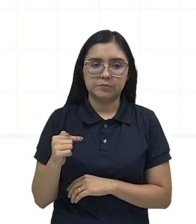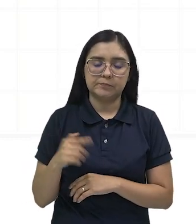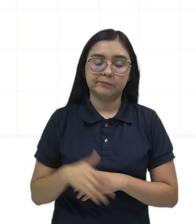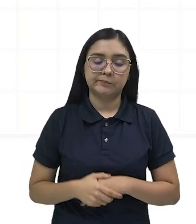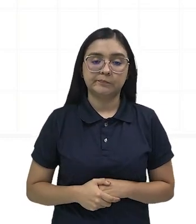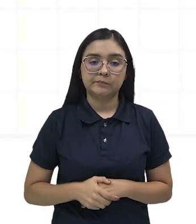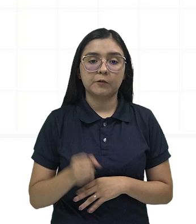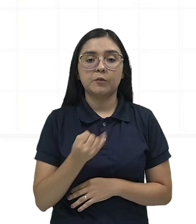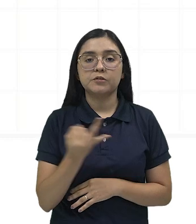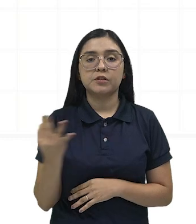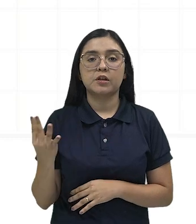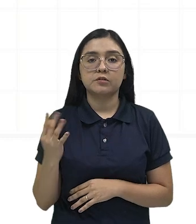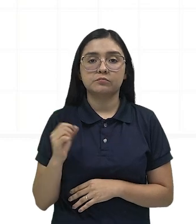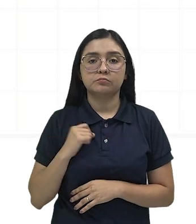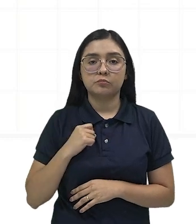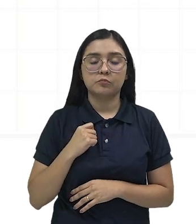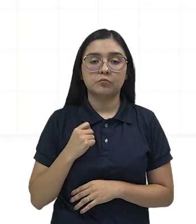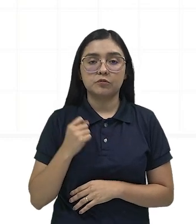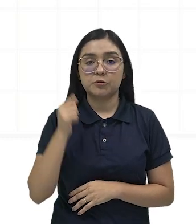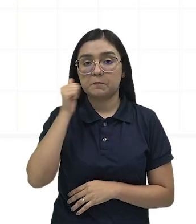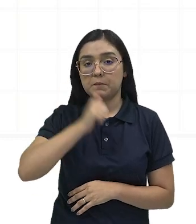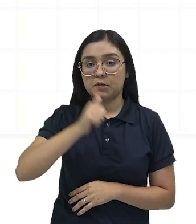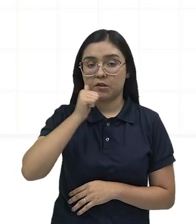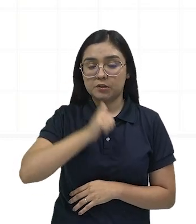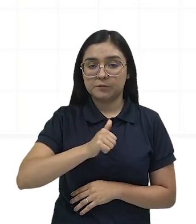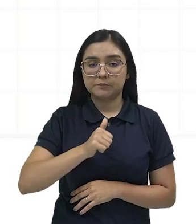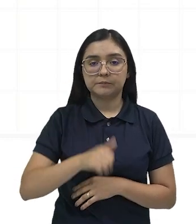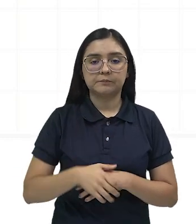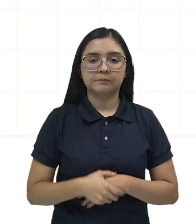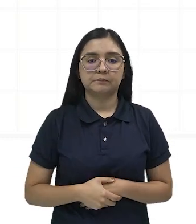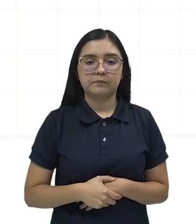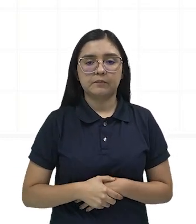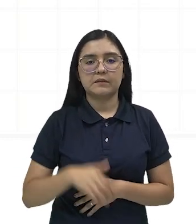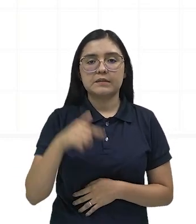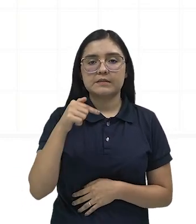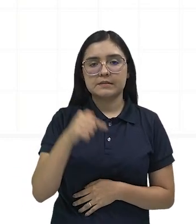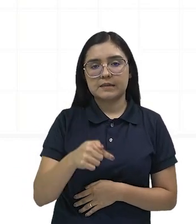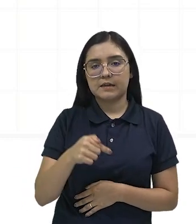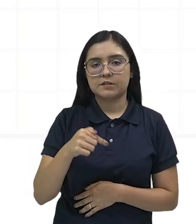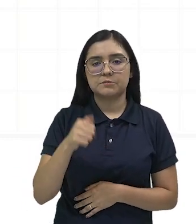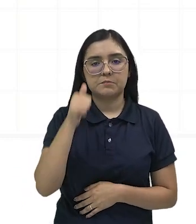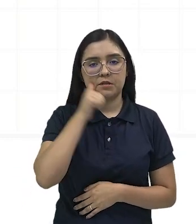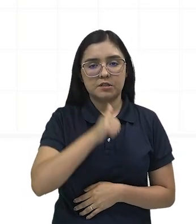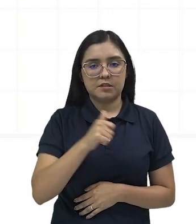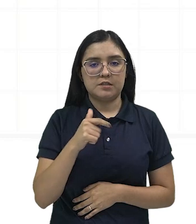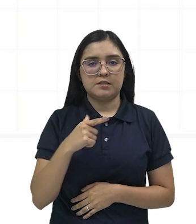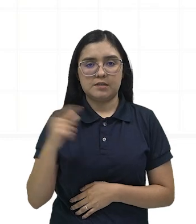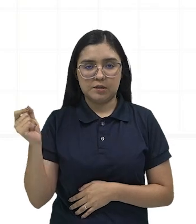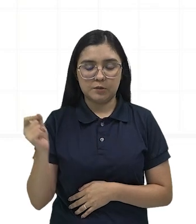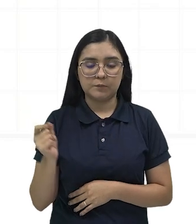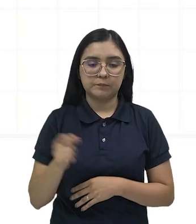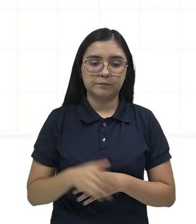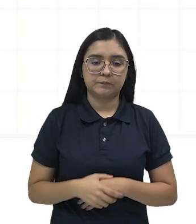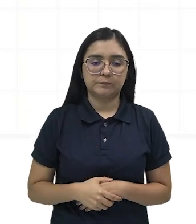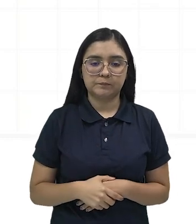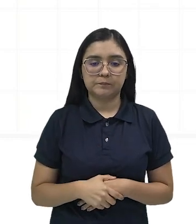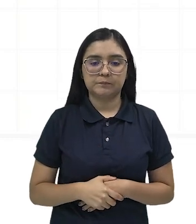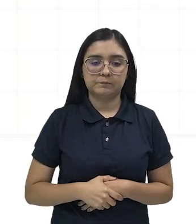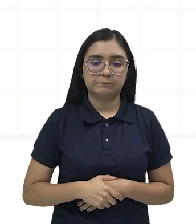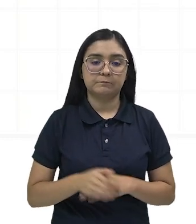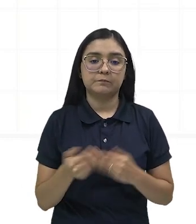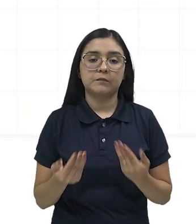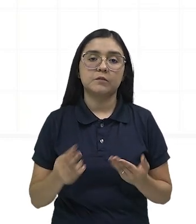meninas. Então, você já vai fazer. Quando 7 meninas saíram, ou seja, ó, X